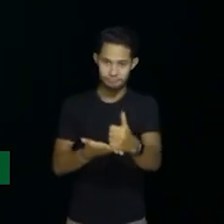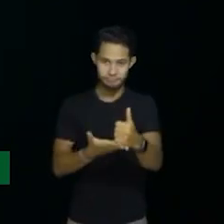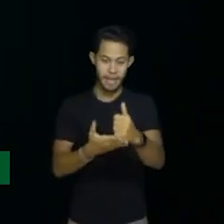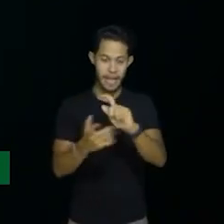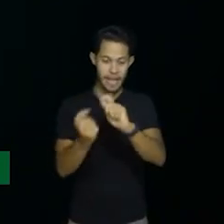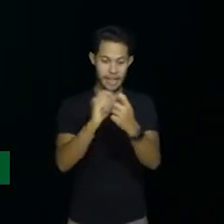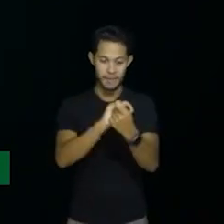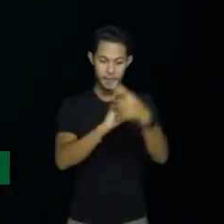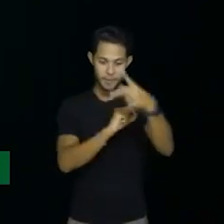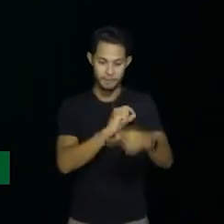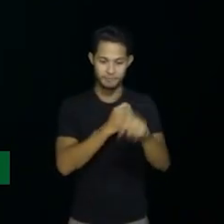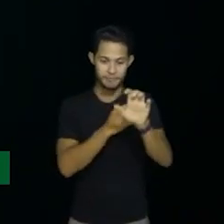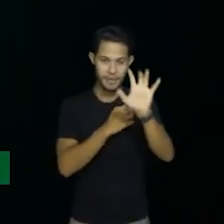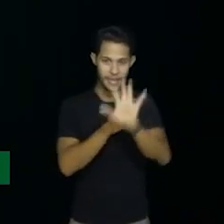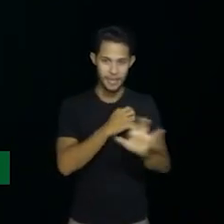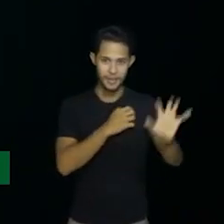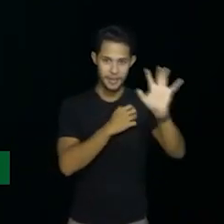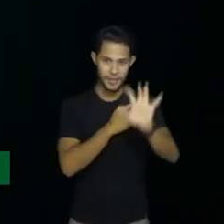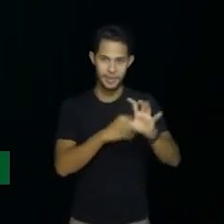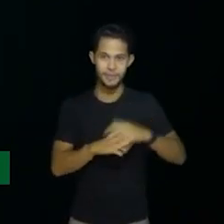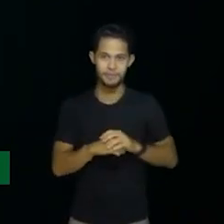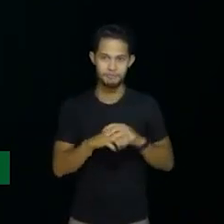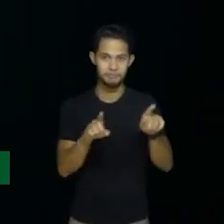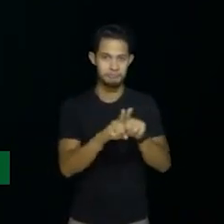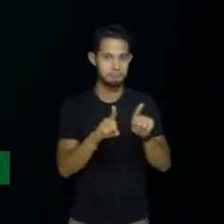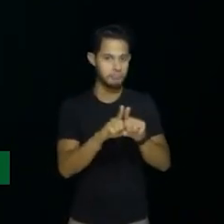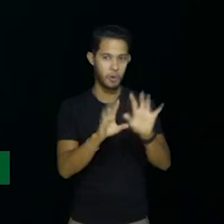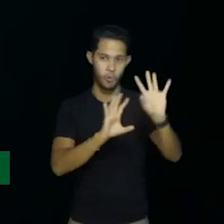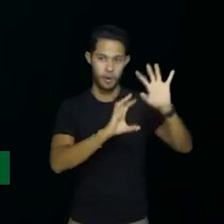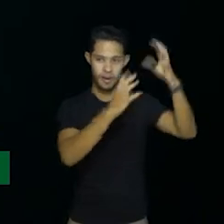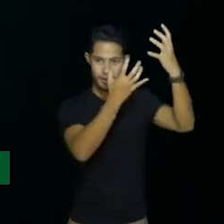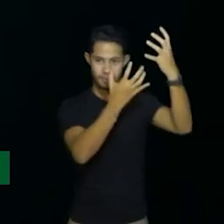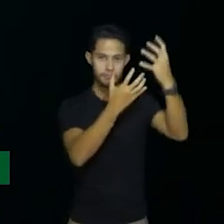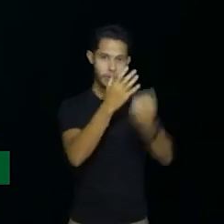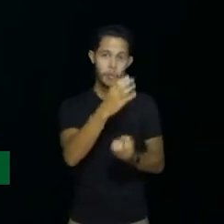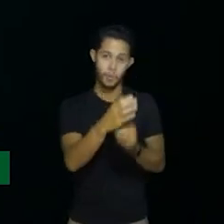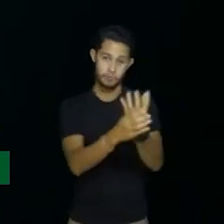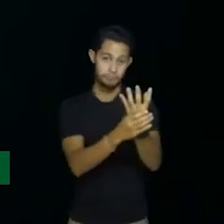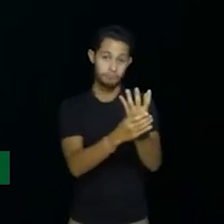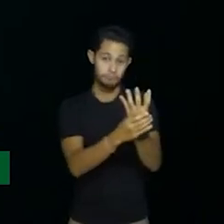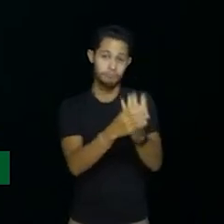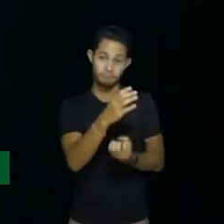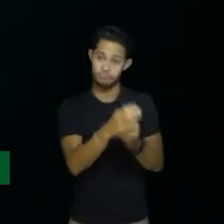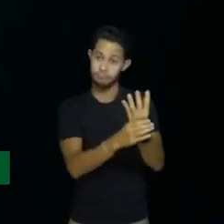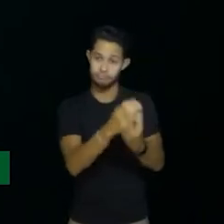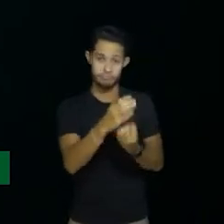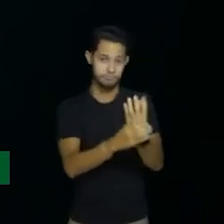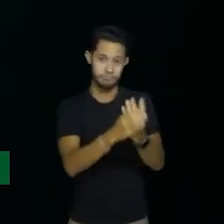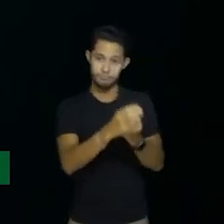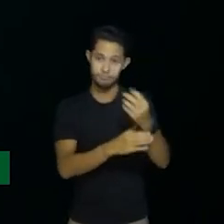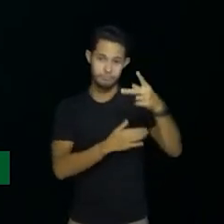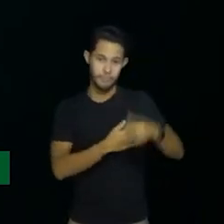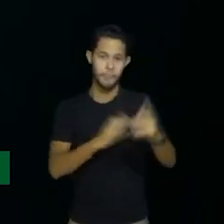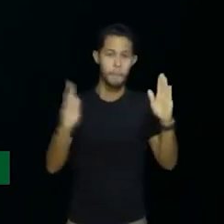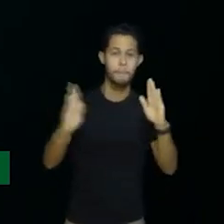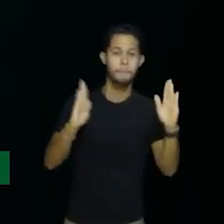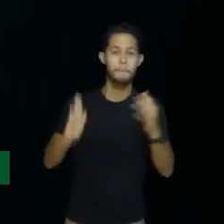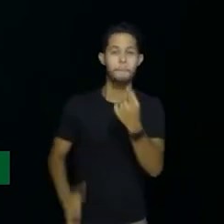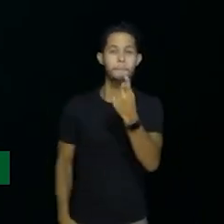região, ao clima da região, e começaram aqui a produzir. E nós estamos falando aí em meados de